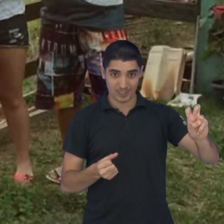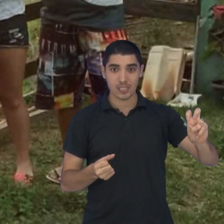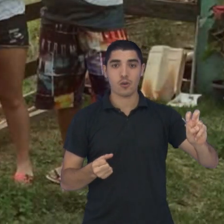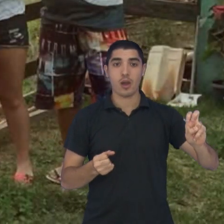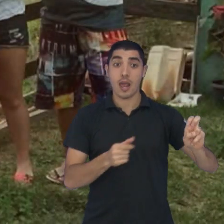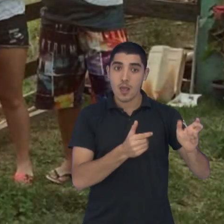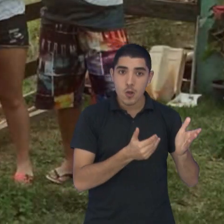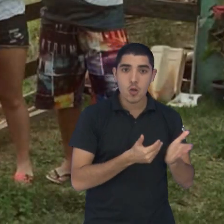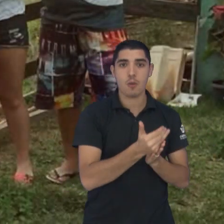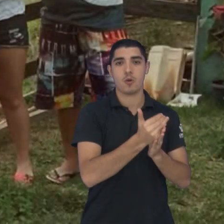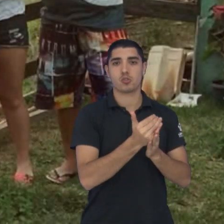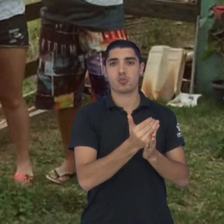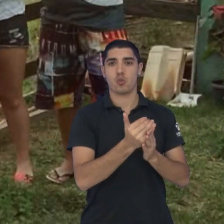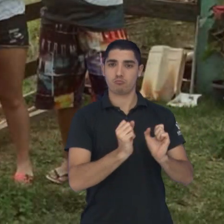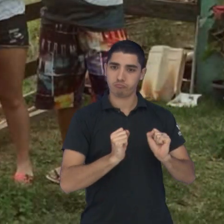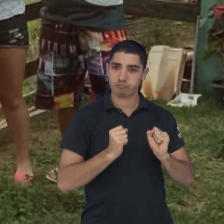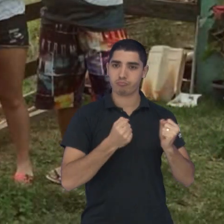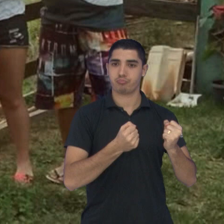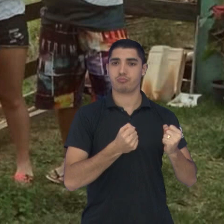trajetória.